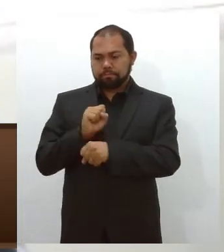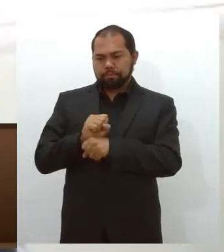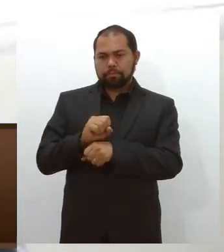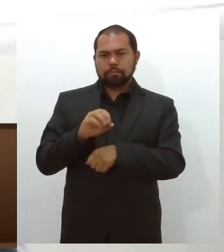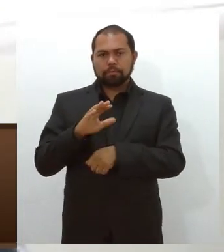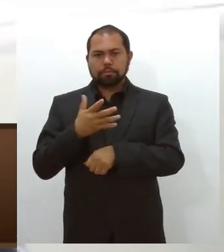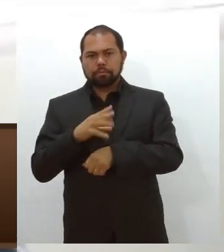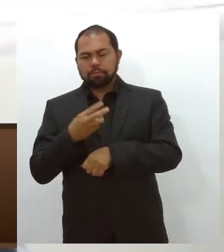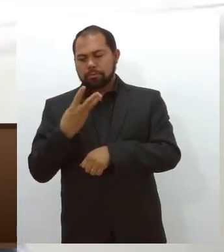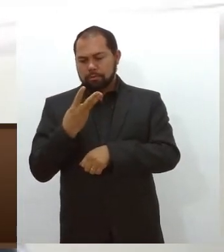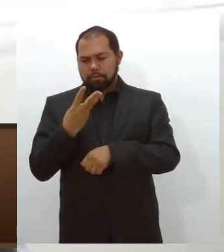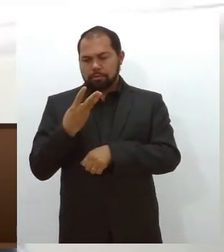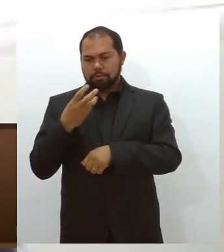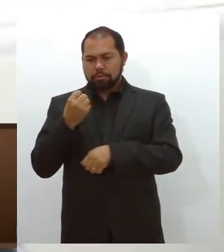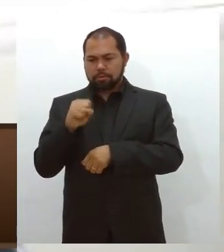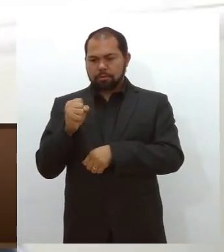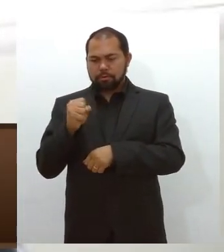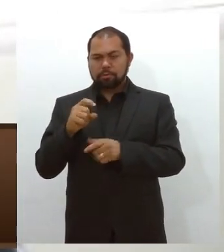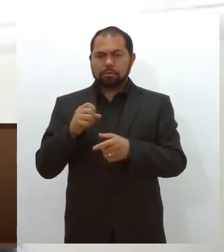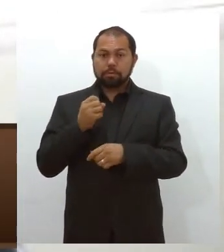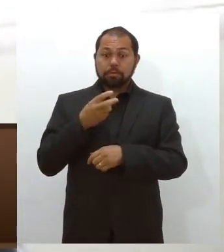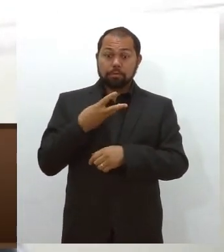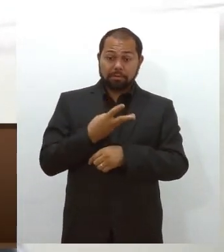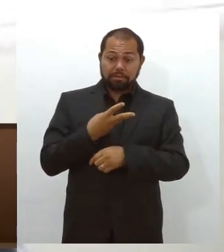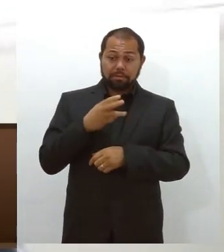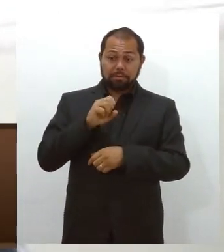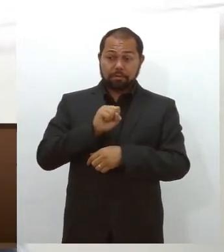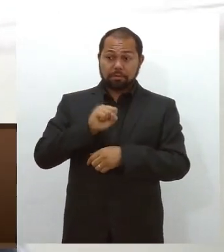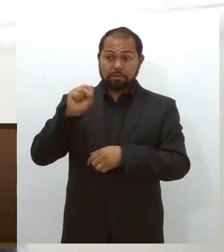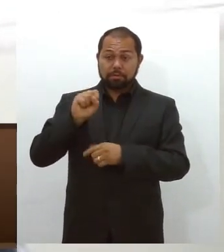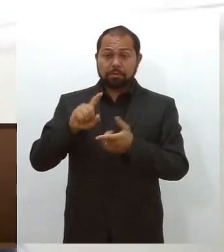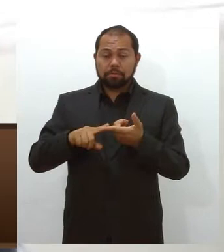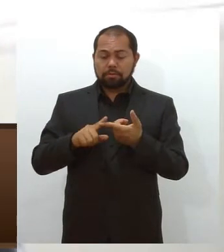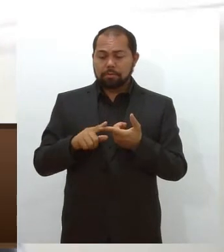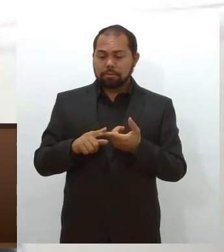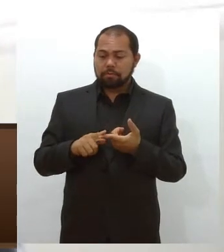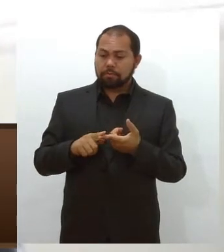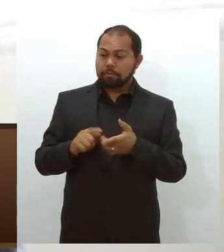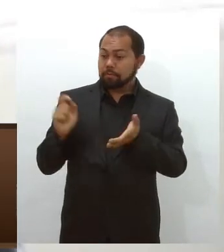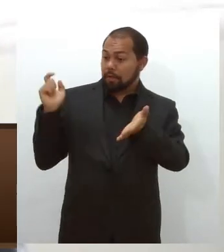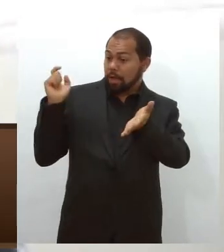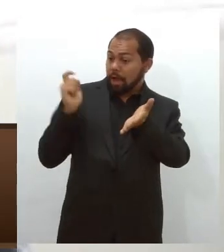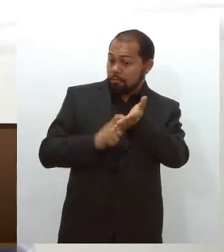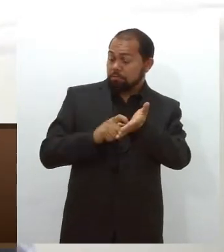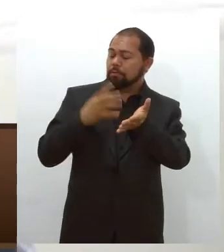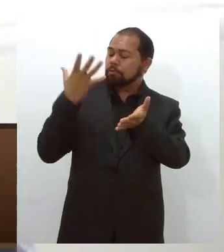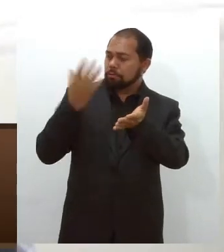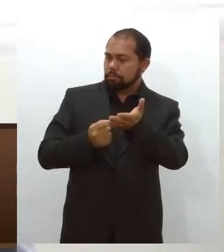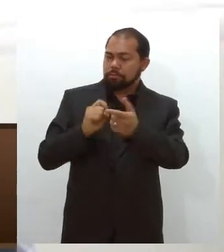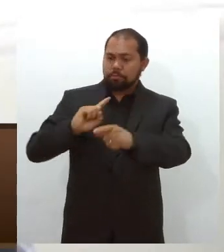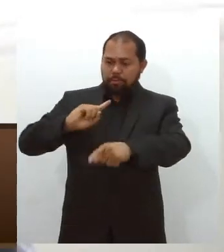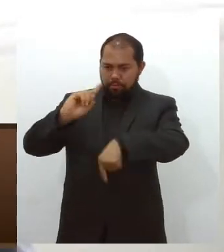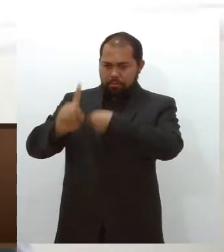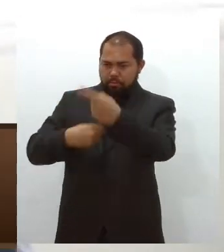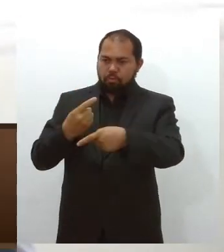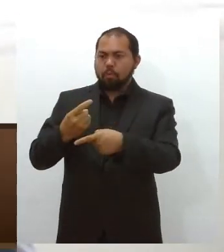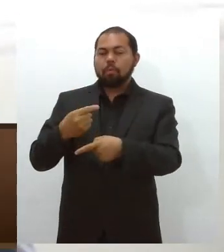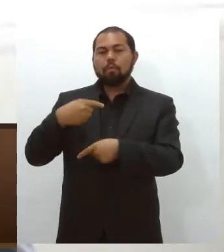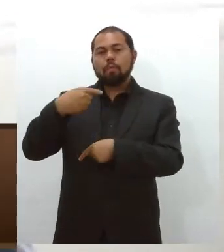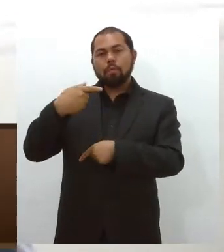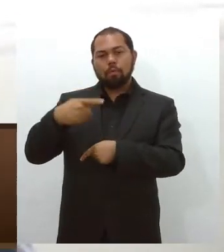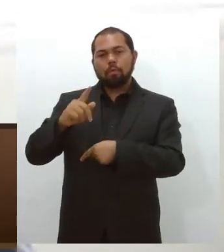3 segundos para permitir que, apertando a tecla confirme, passe para a próxima votação. Isso